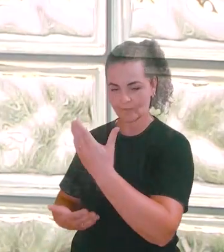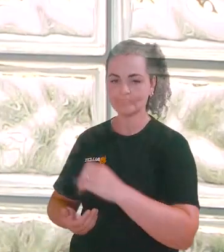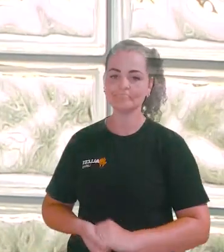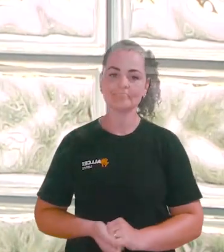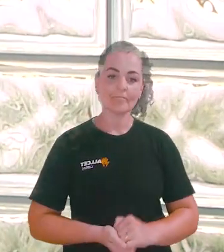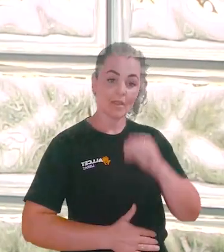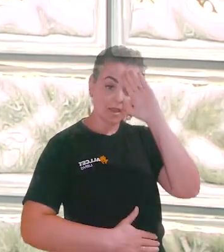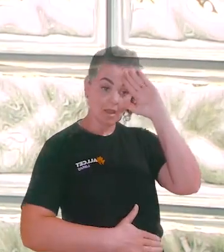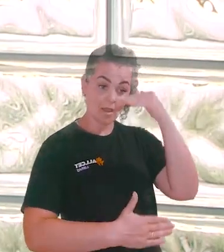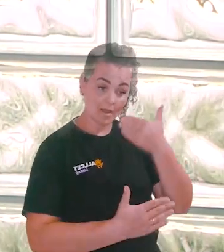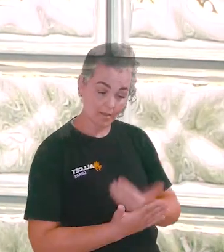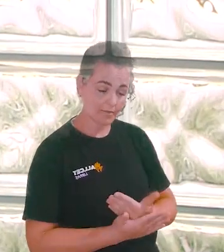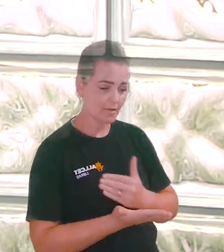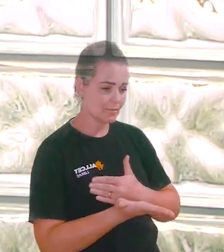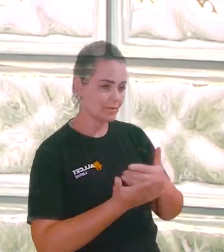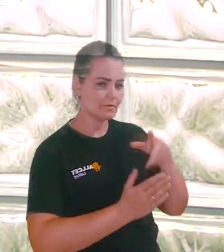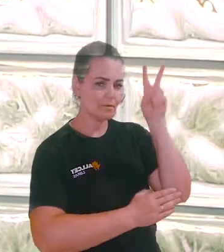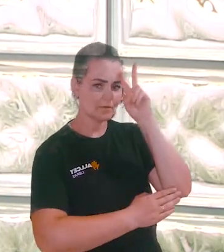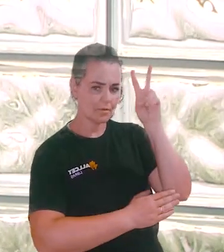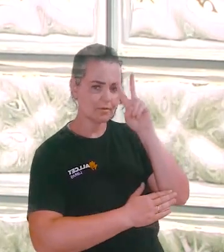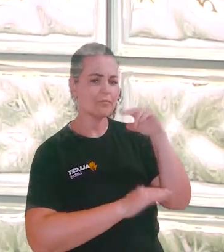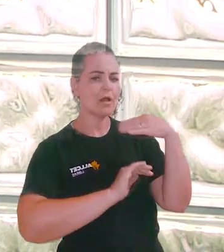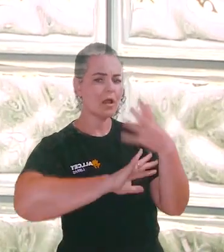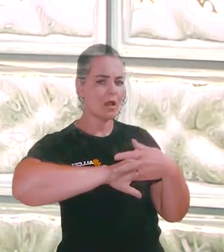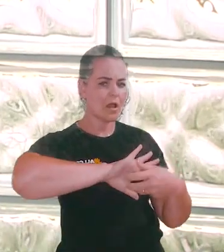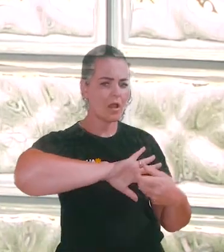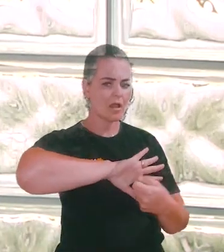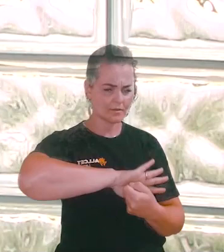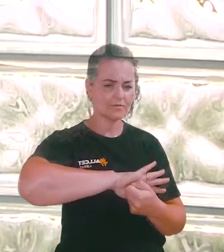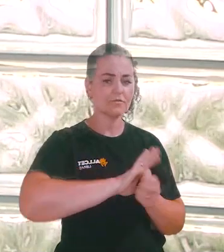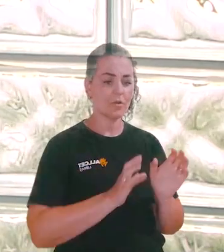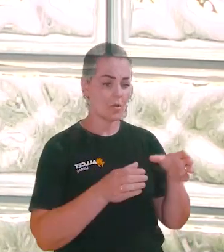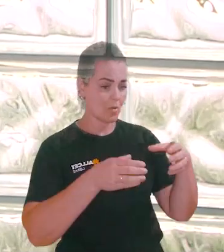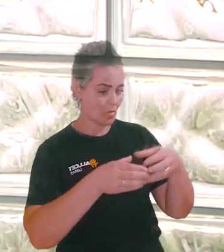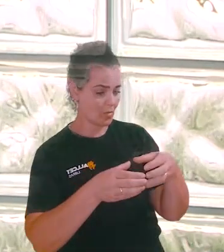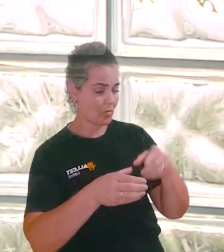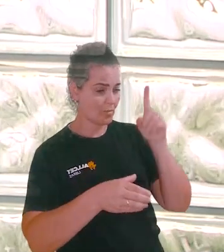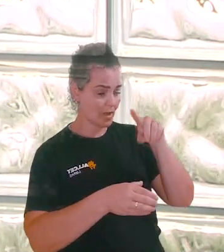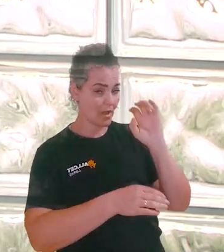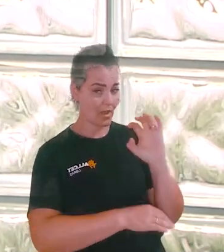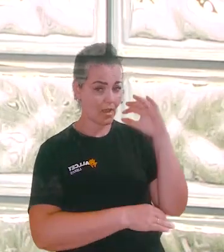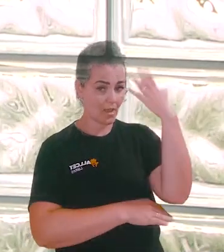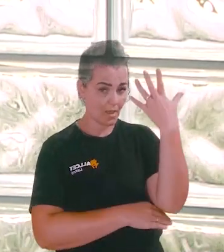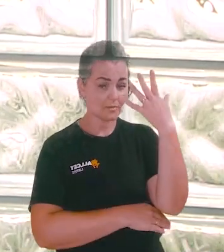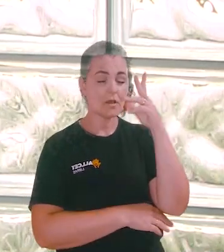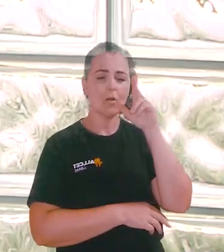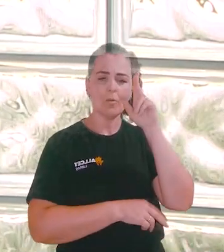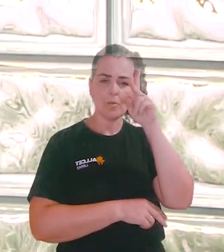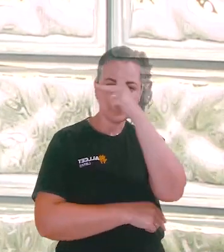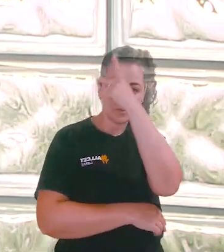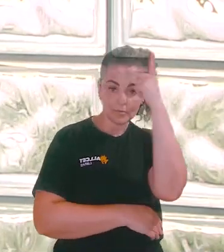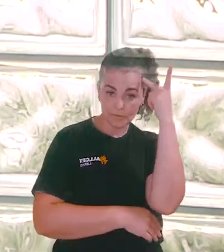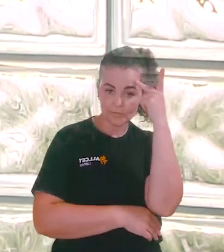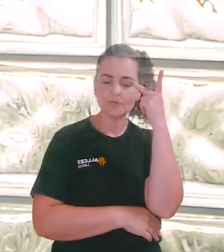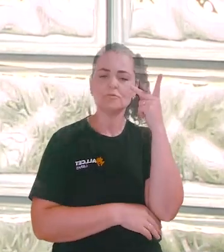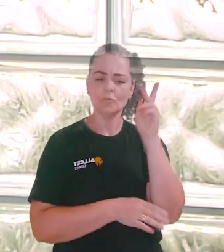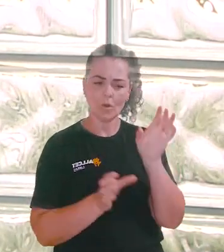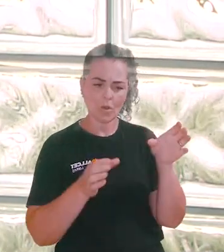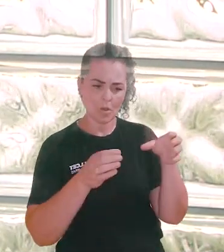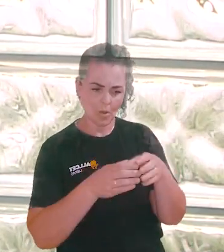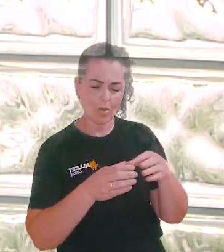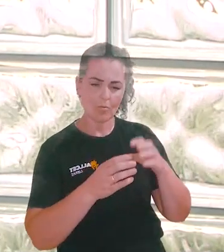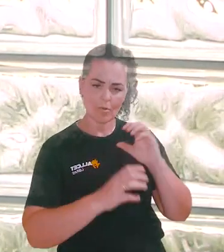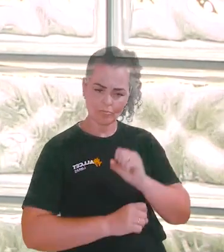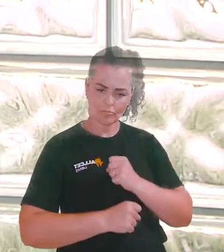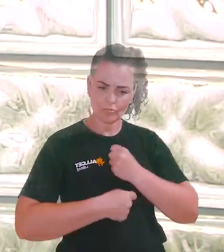desde o início de sua história que associativismo é toda a ação de pessoas, grupos ou entidades que reúne